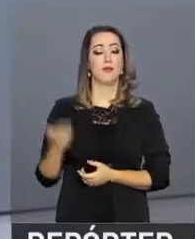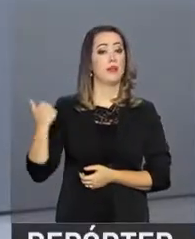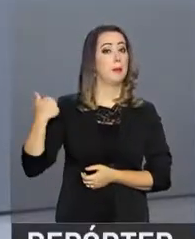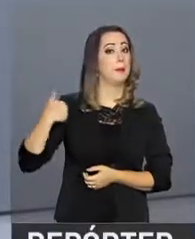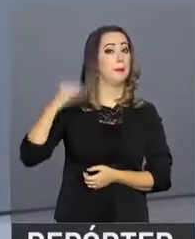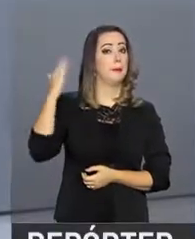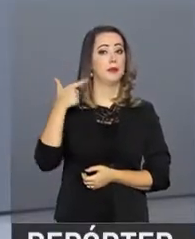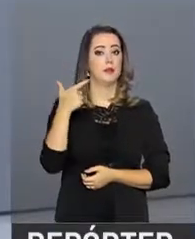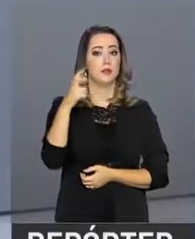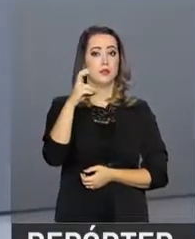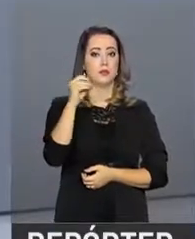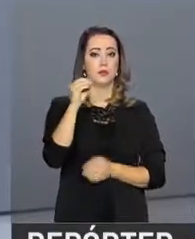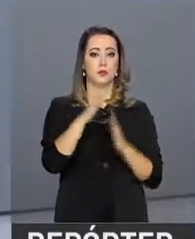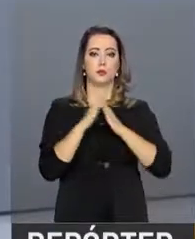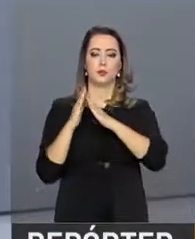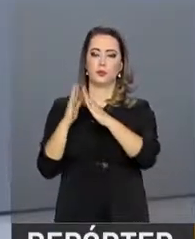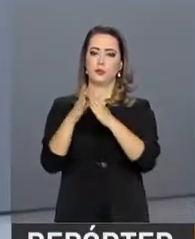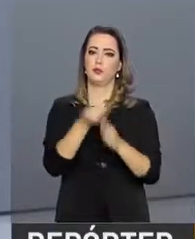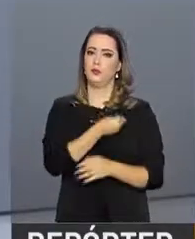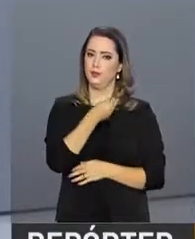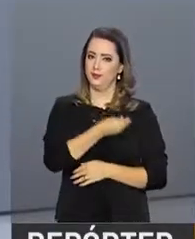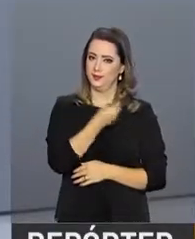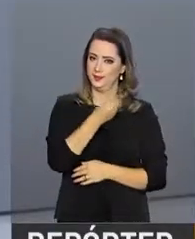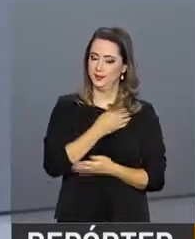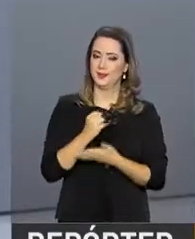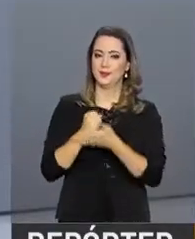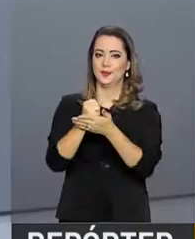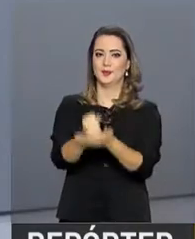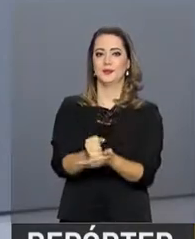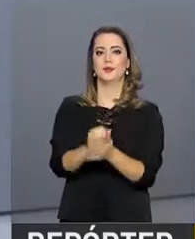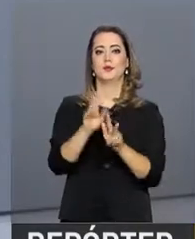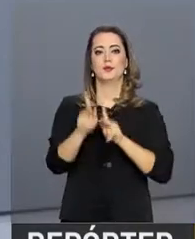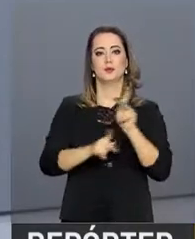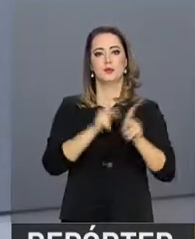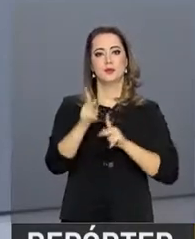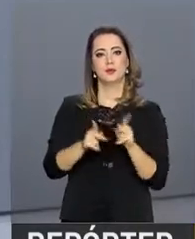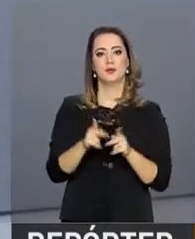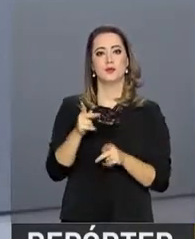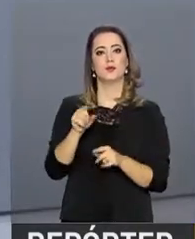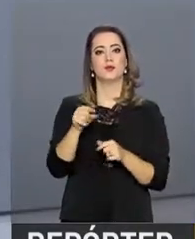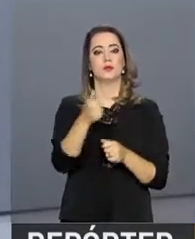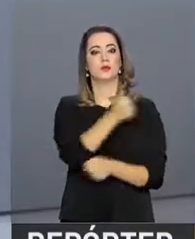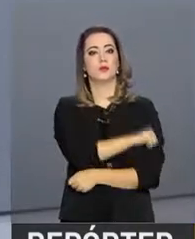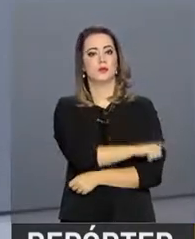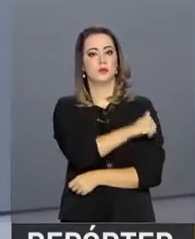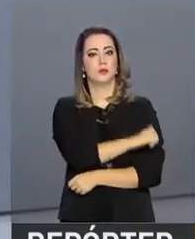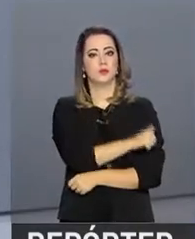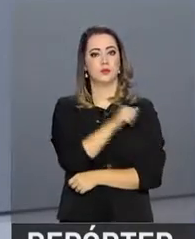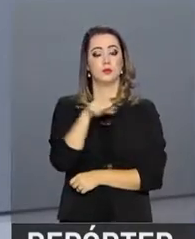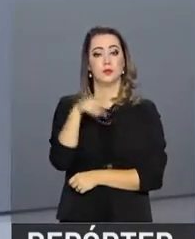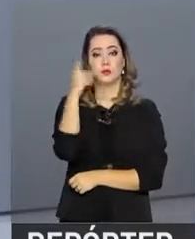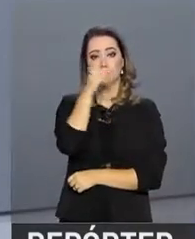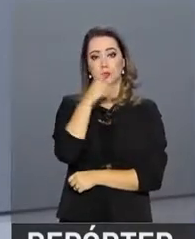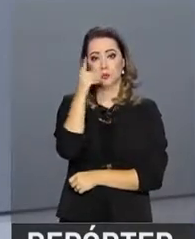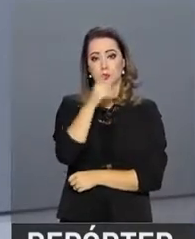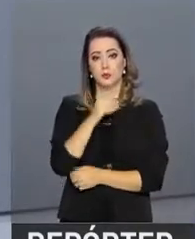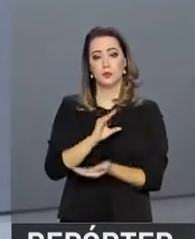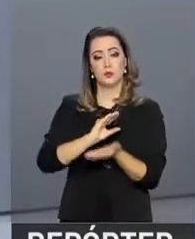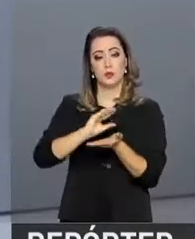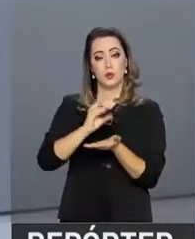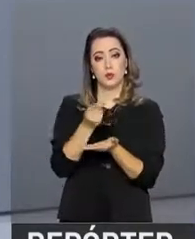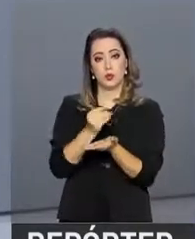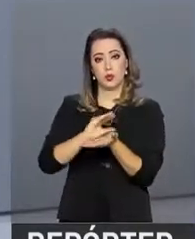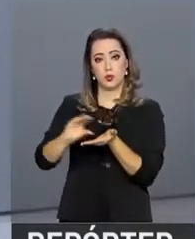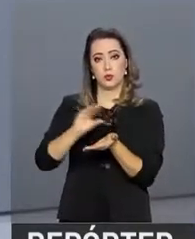de 250 moradias do minha casa minha vida foram entregues há pouco a ação de nova iguaçu no rio de janeiro neste domingo o